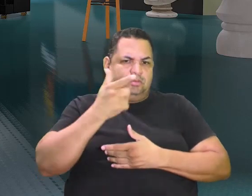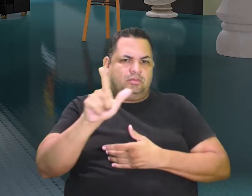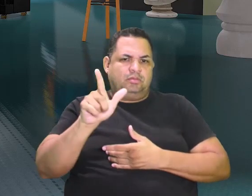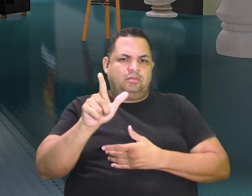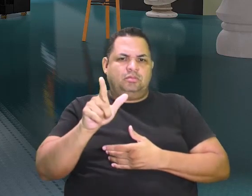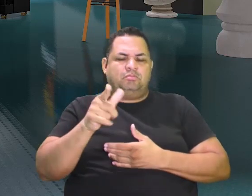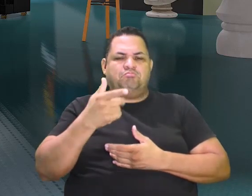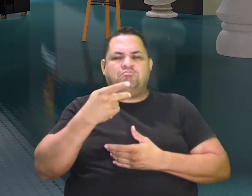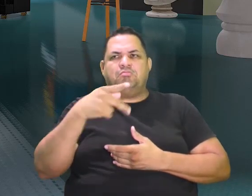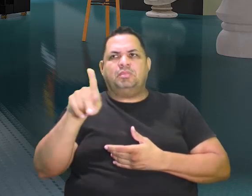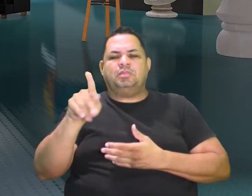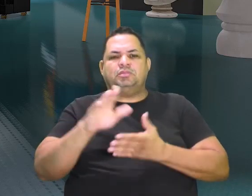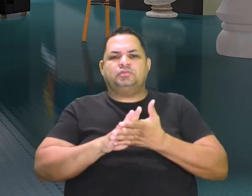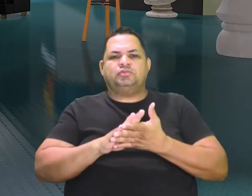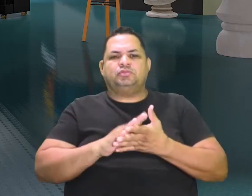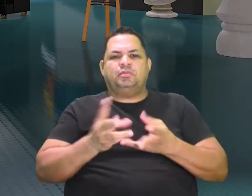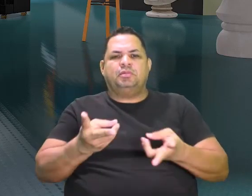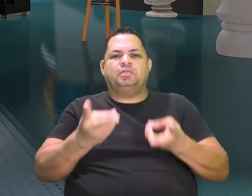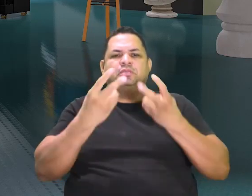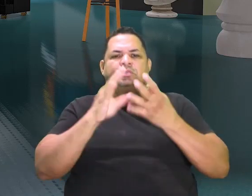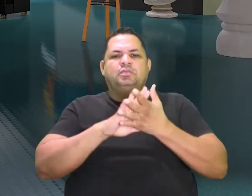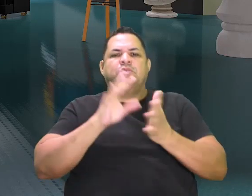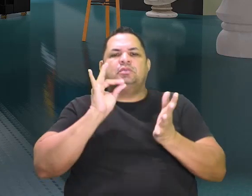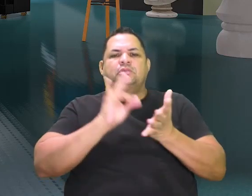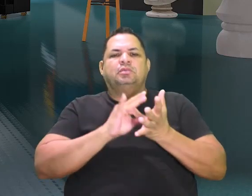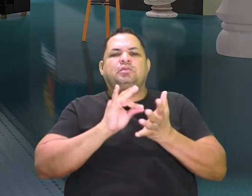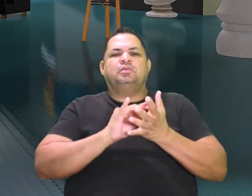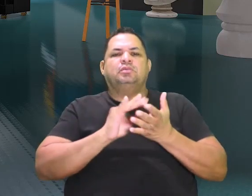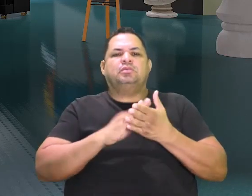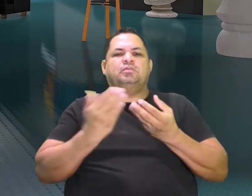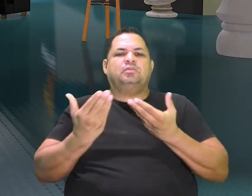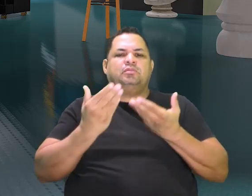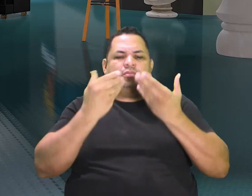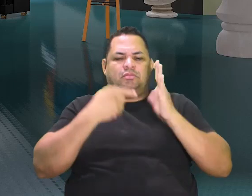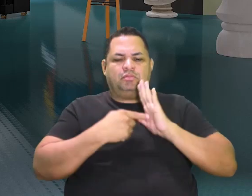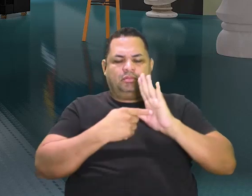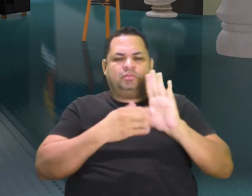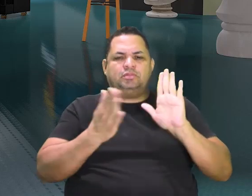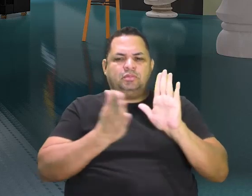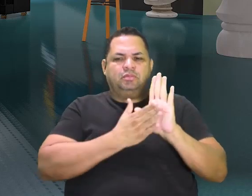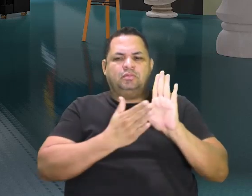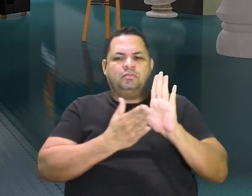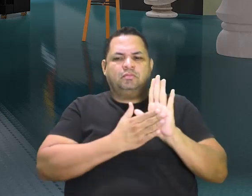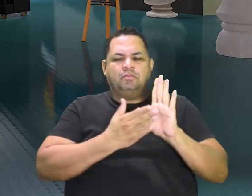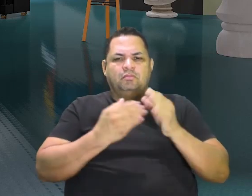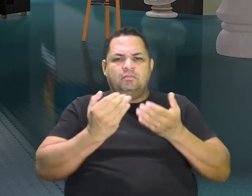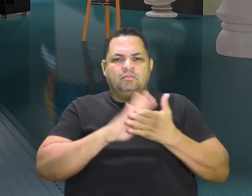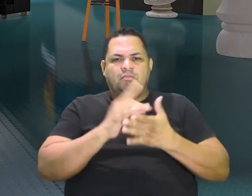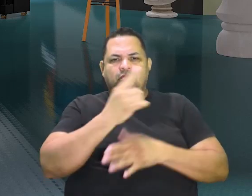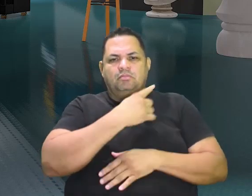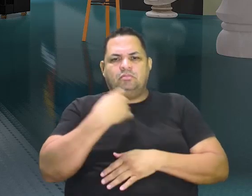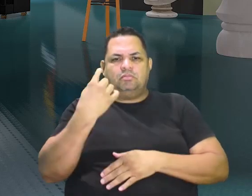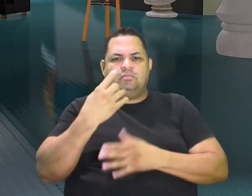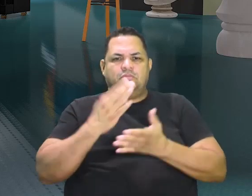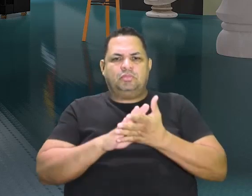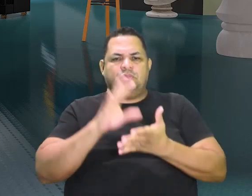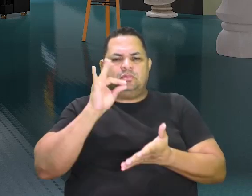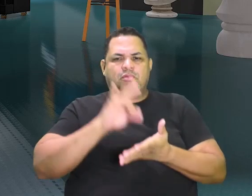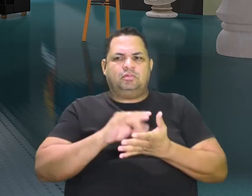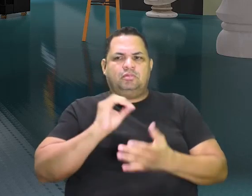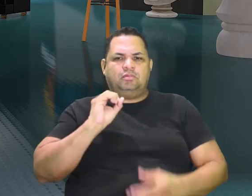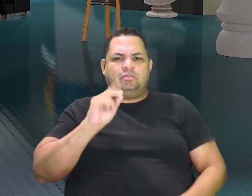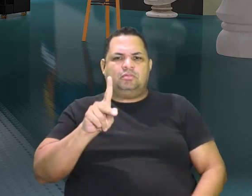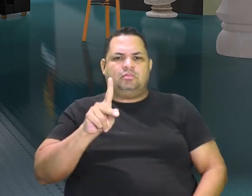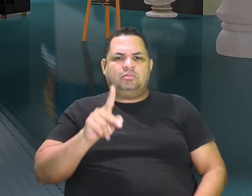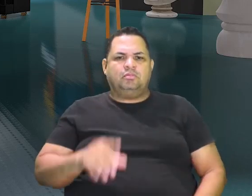sua leitura da realidade, vai apresentando o seu questionamento, a sua proposta diante da nossa realidade,